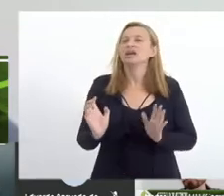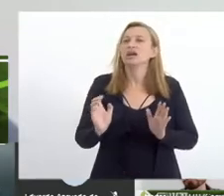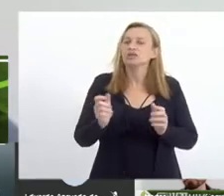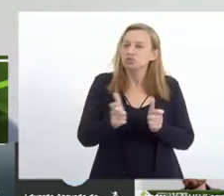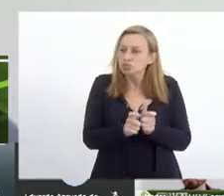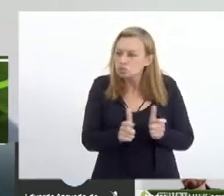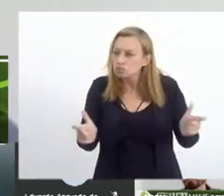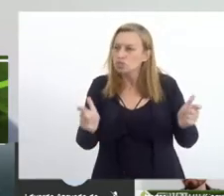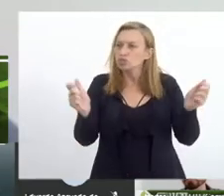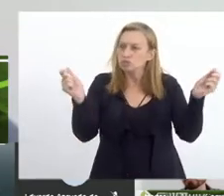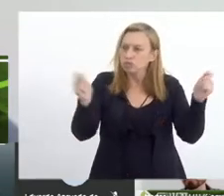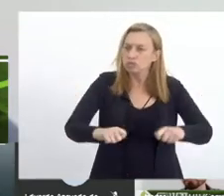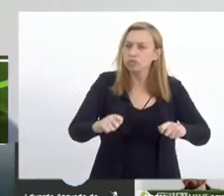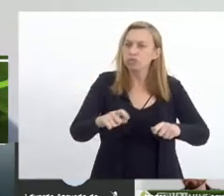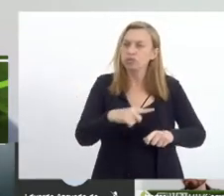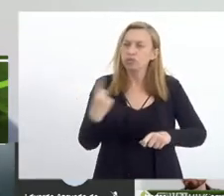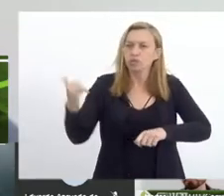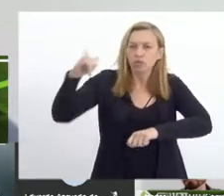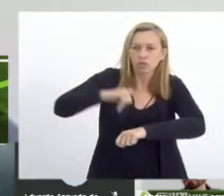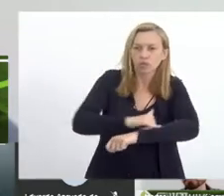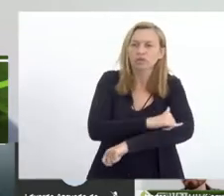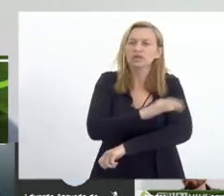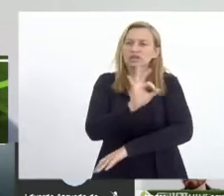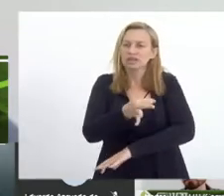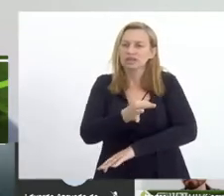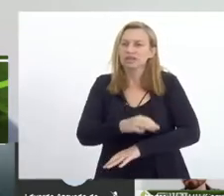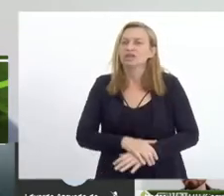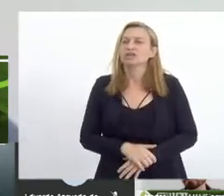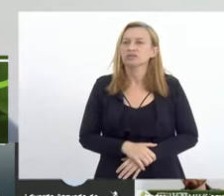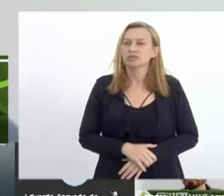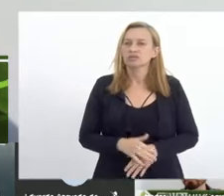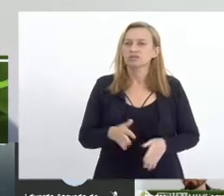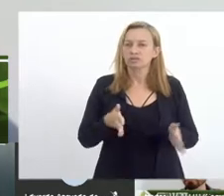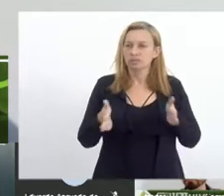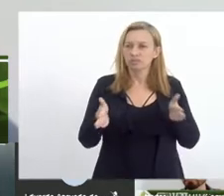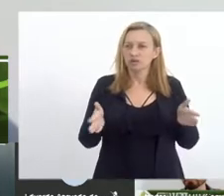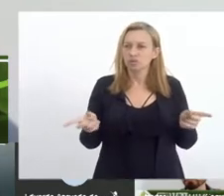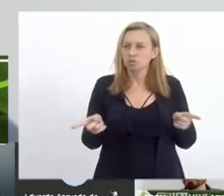do nosso aeroporto significativamente, nesse período curto.